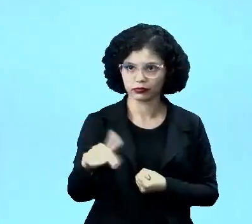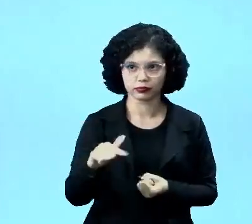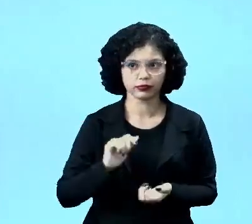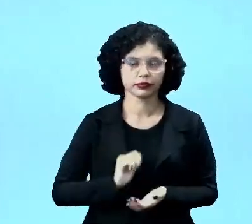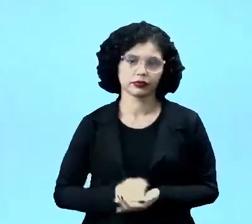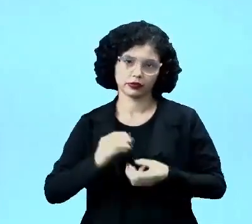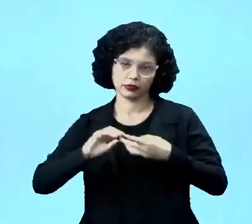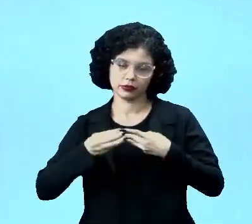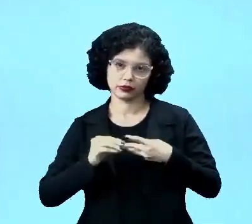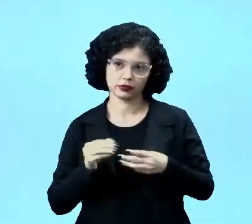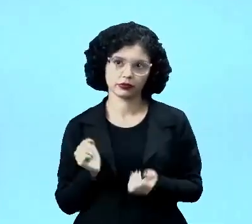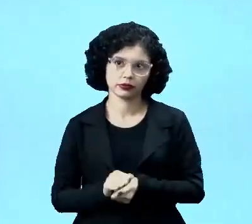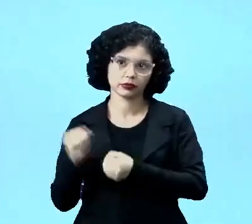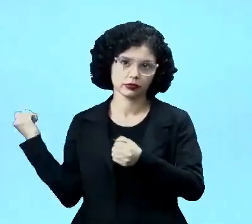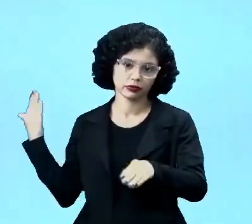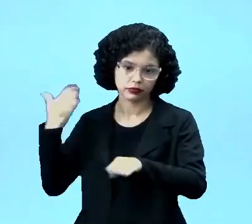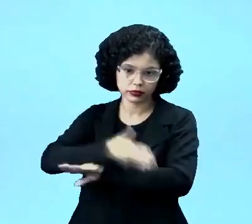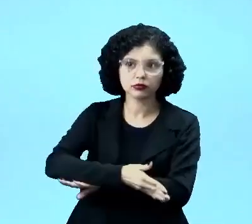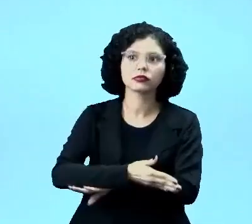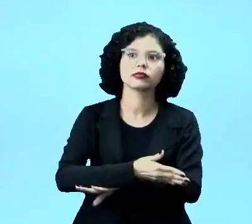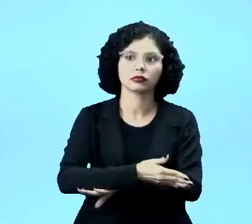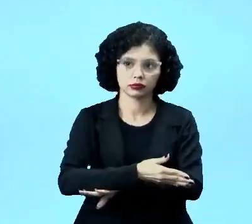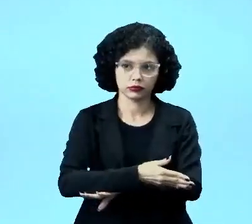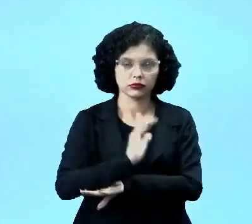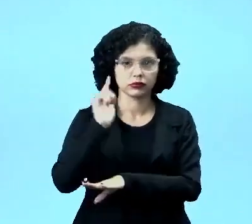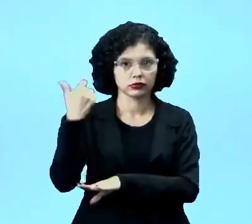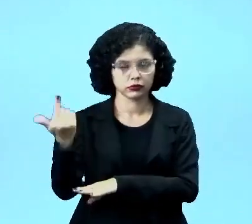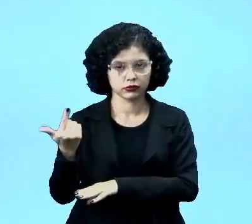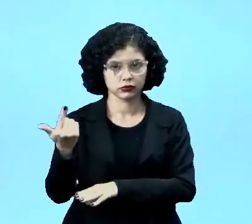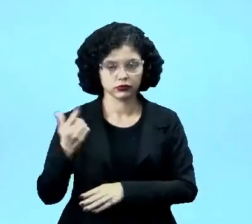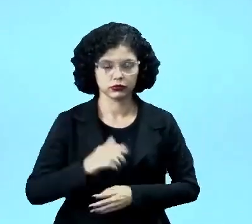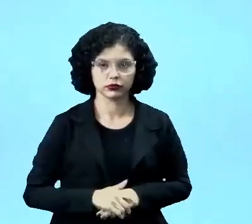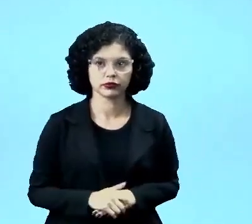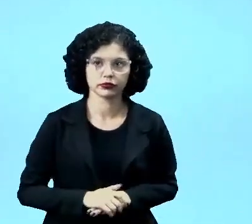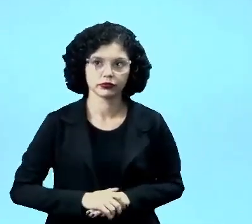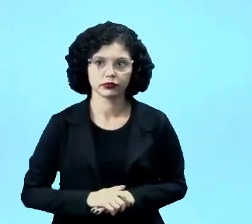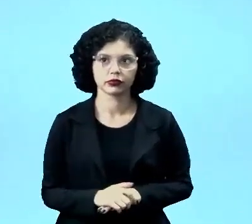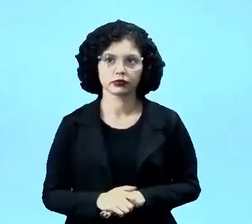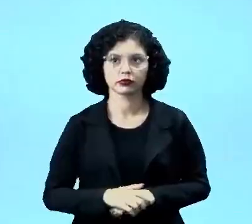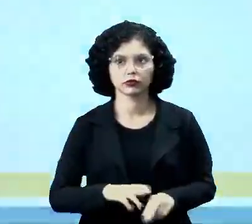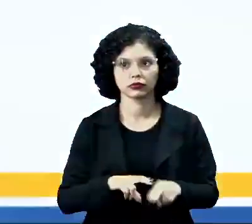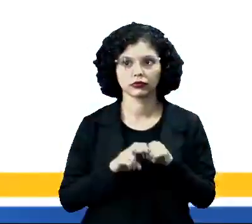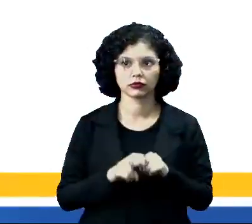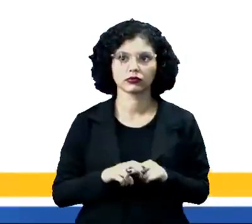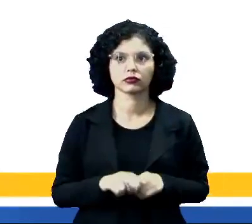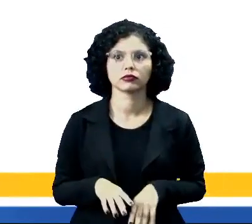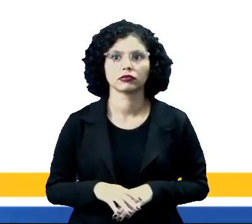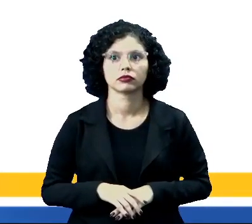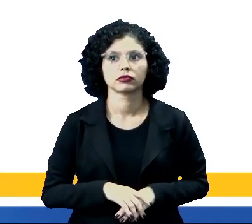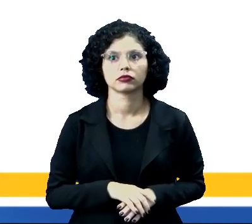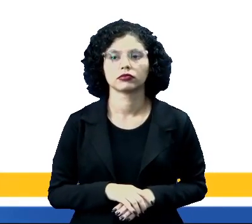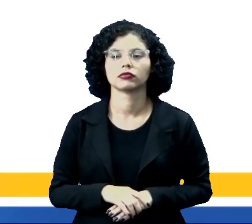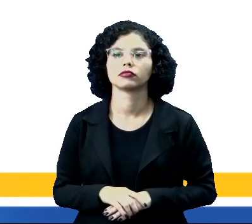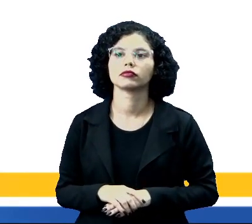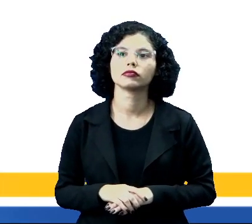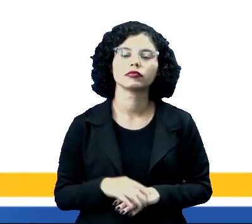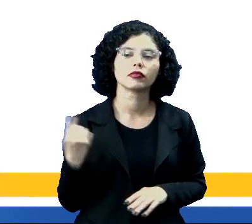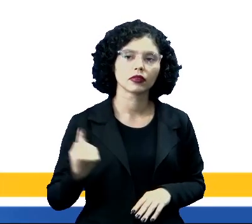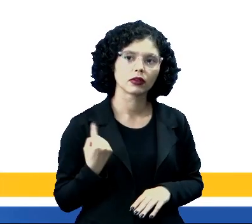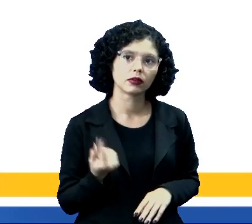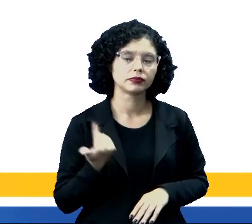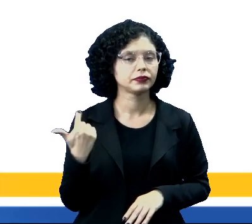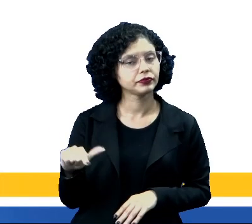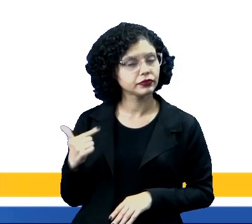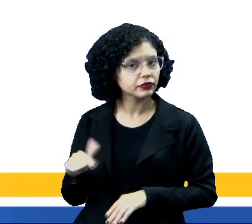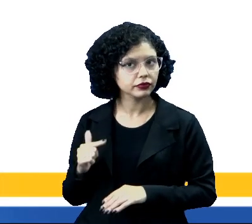verdade, o que eles fazem é a invasão de células de outros organismos. Então, por isso, eles vão ser os únicos aí